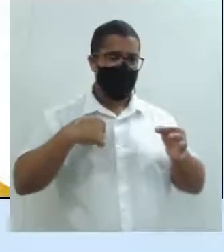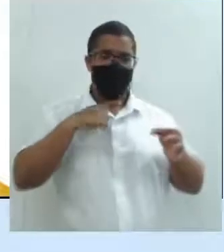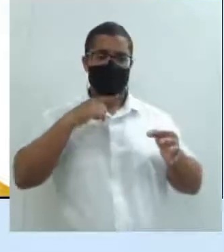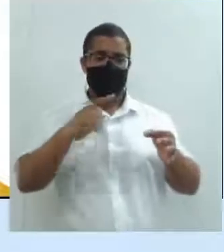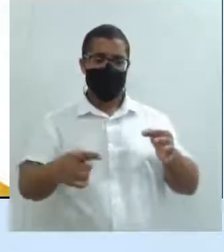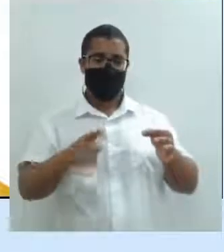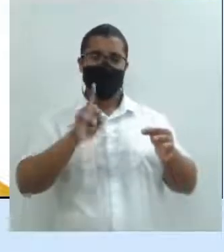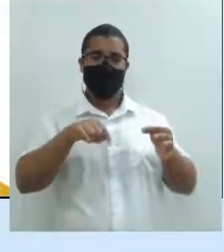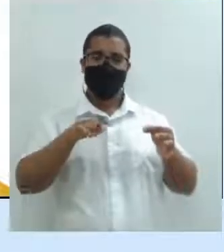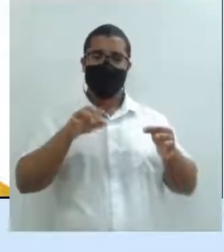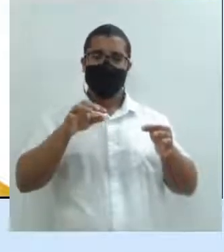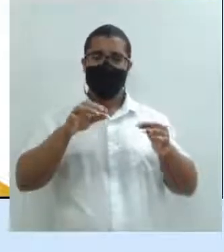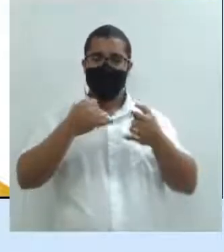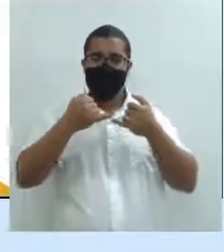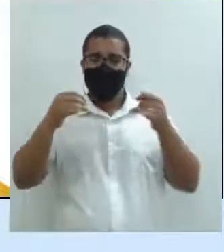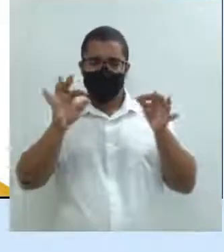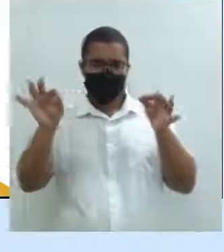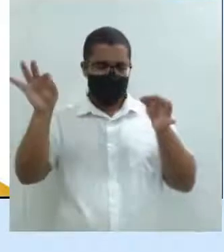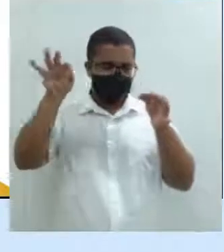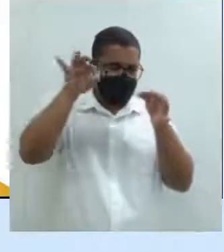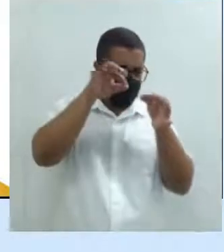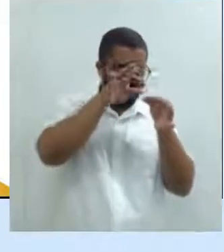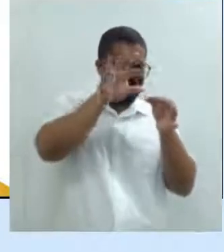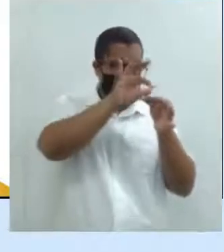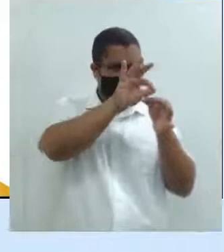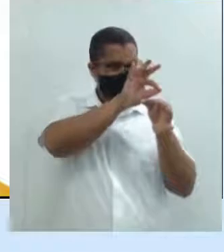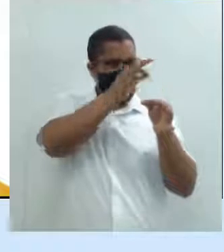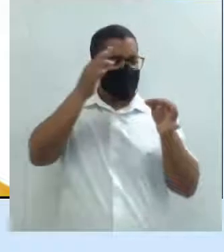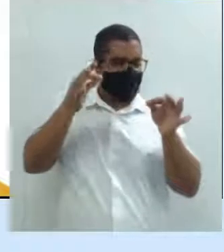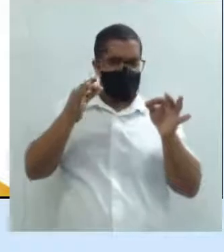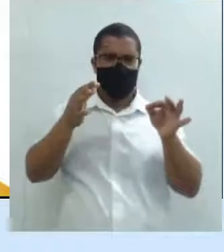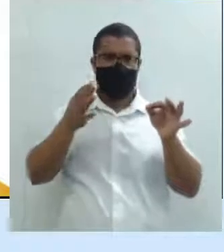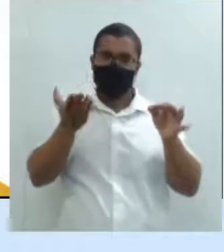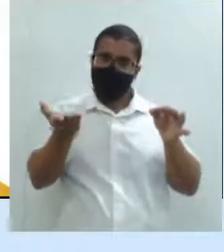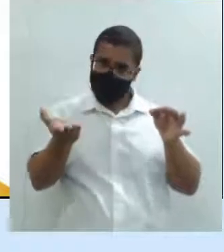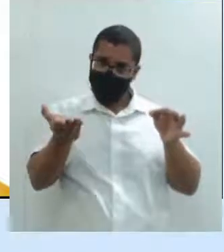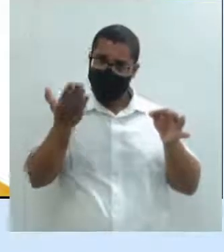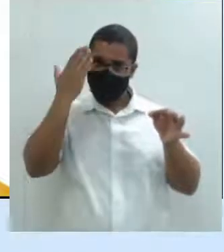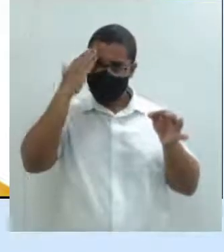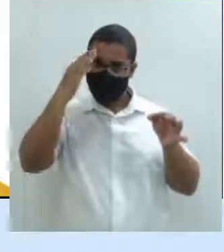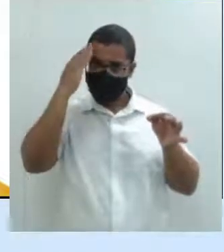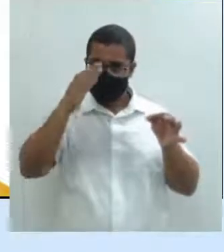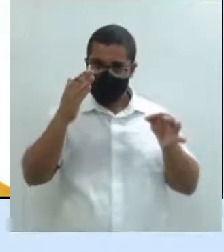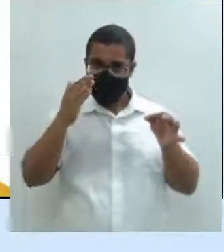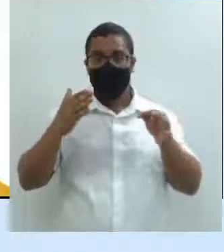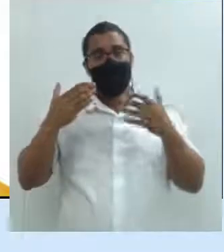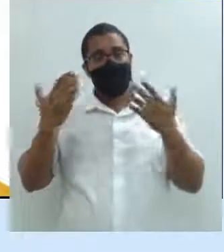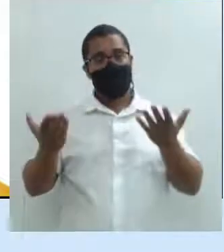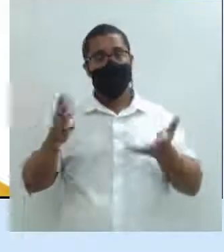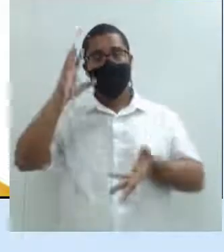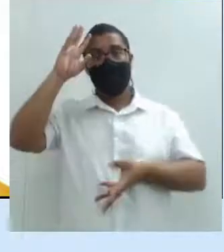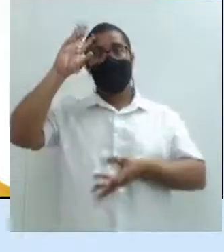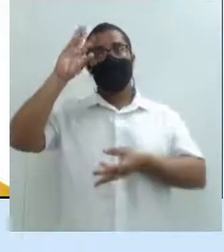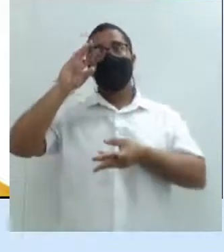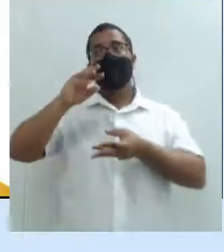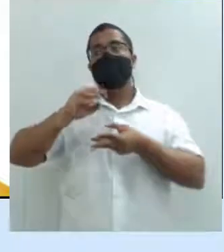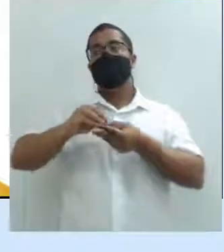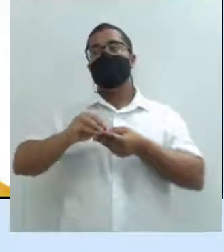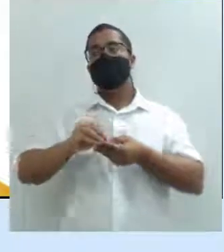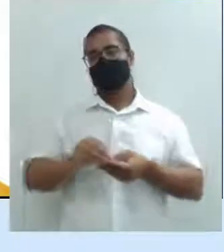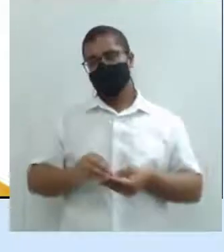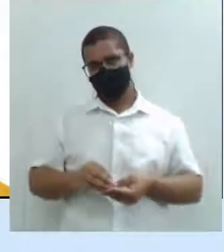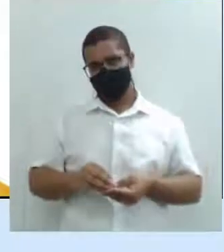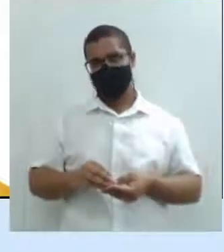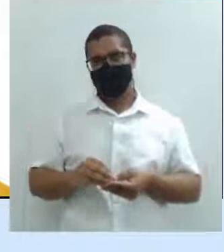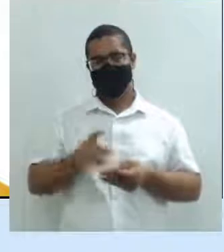que é enfiar a linha no buraco da agulha, certo? Então, é exatamente essa questão